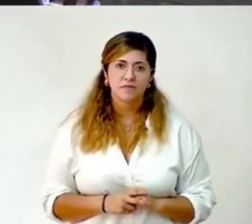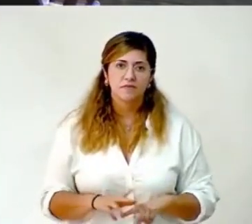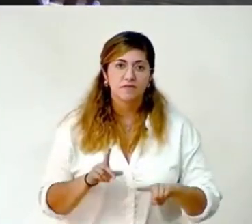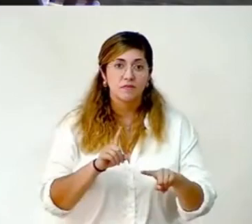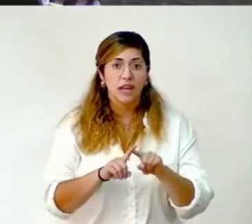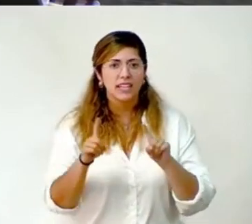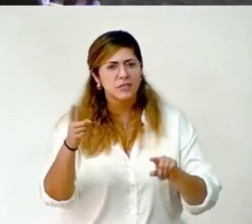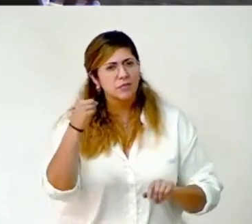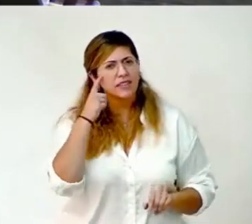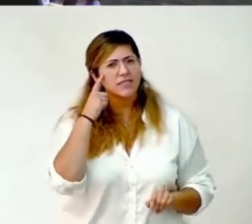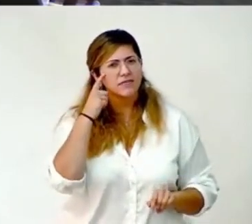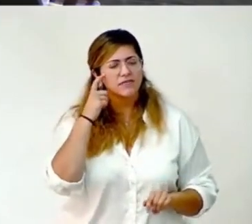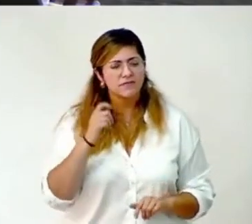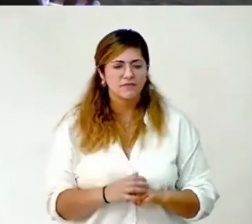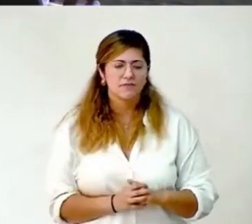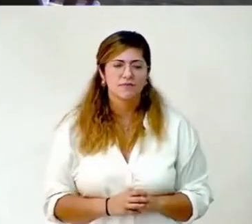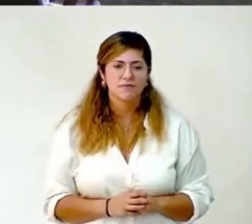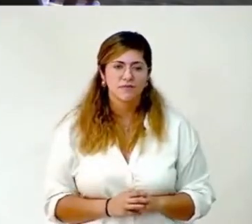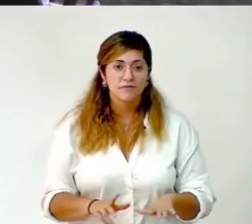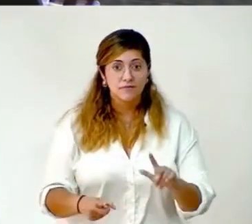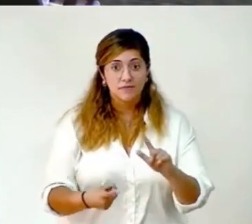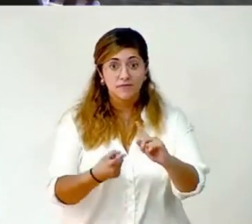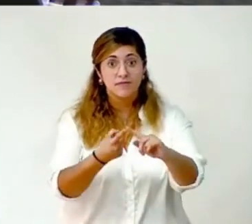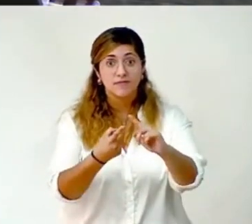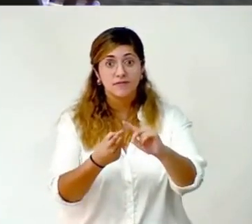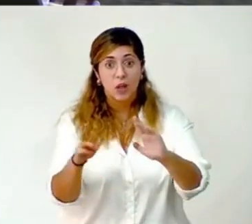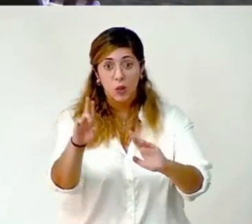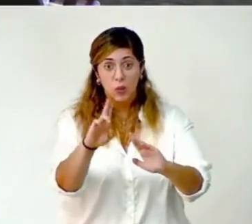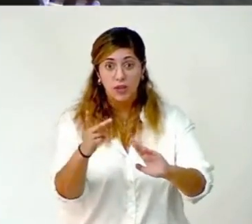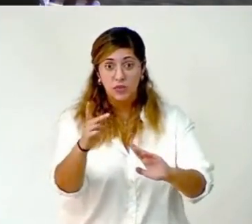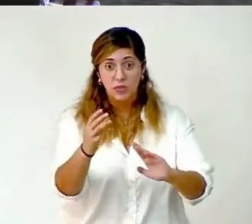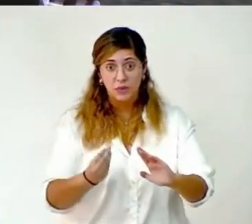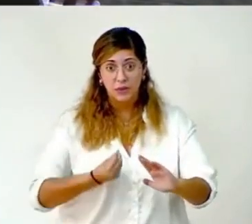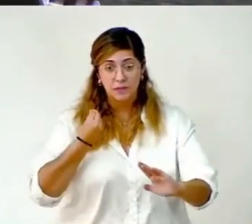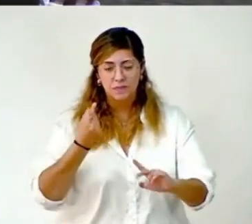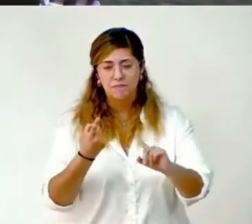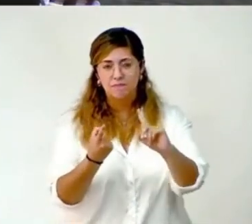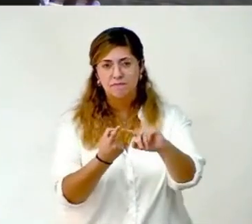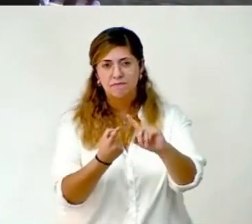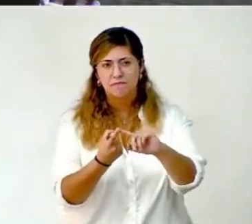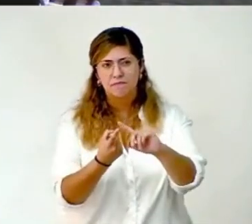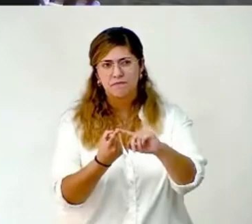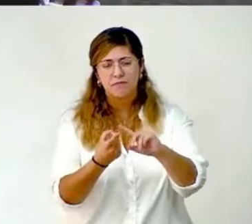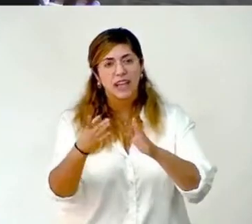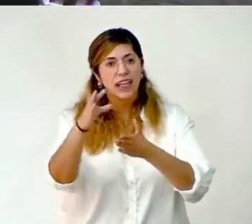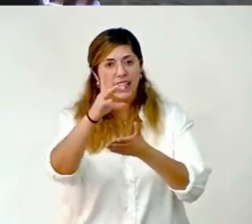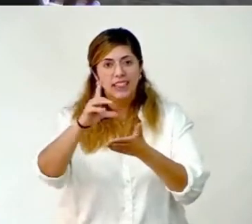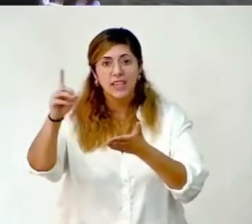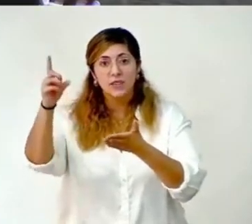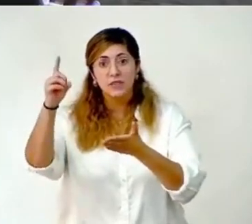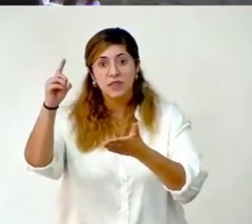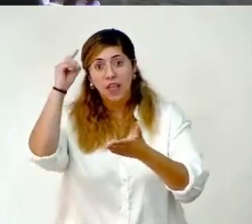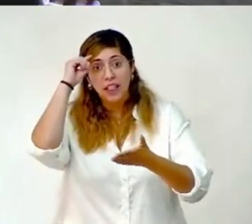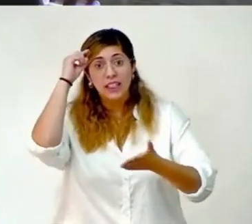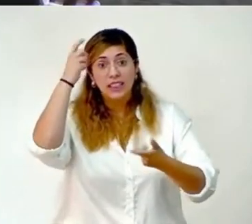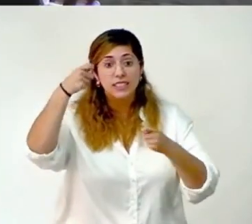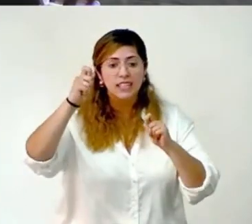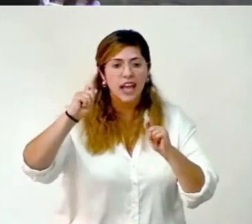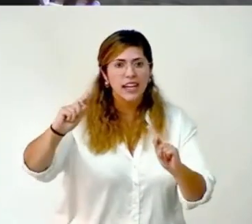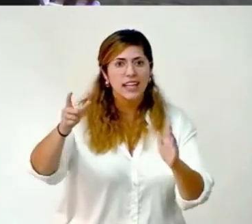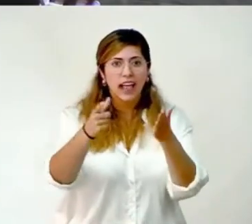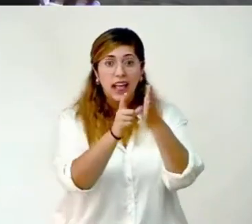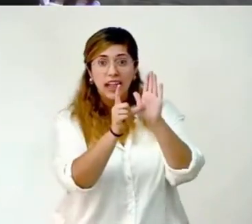pense comigo, aplicação número 1. Deus não daria um mandamento e uma ordem